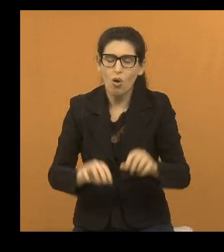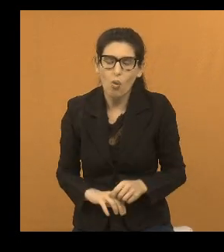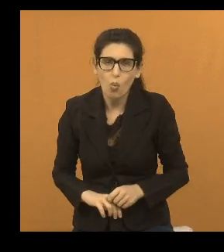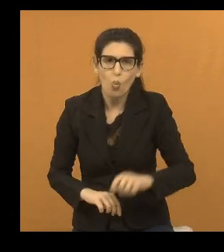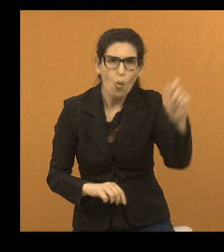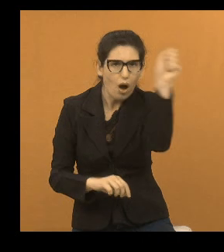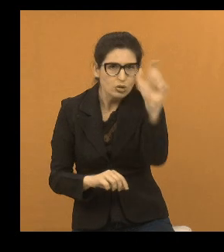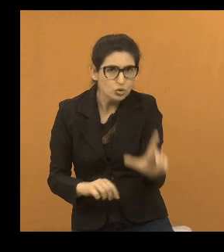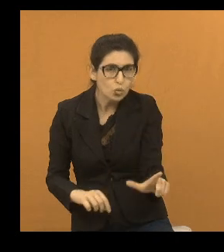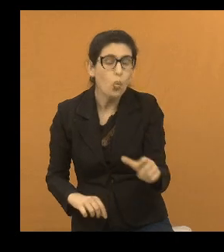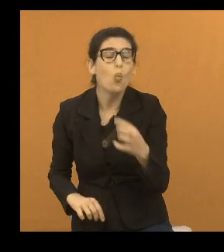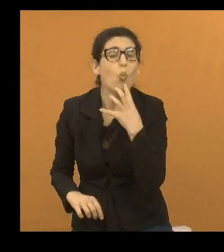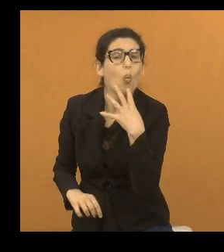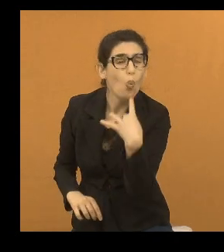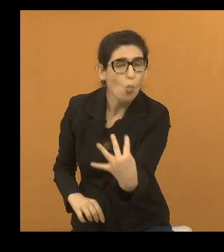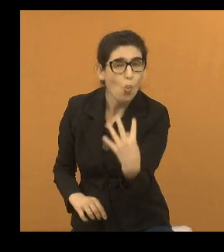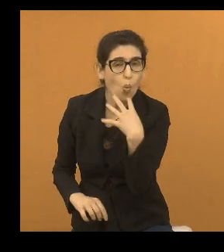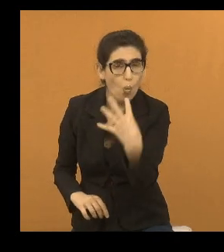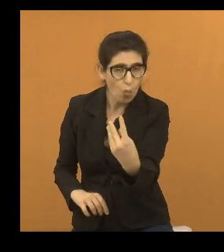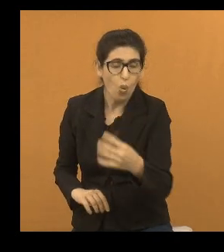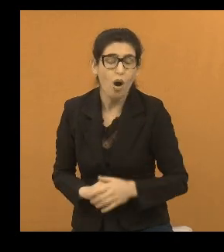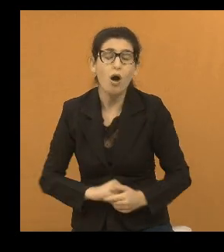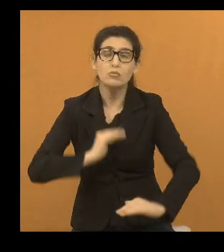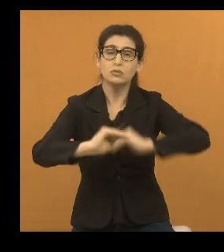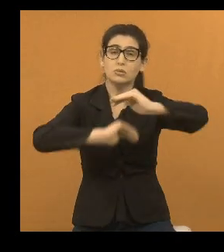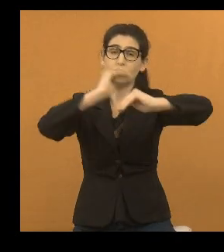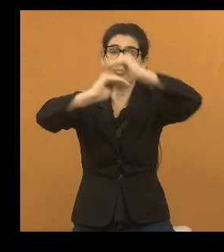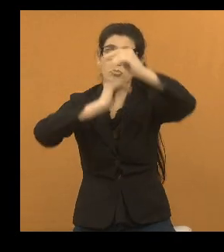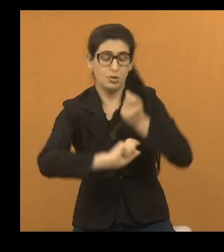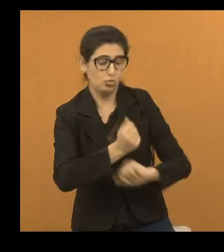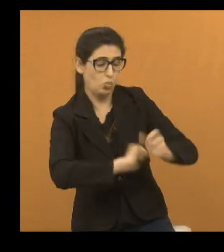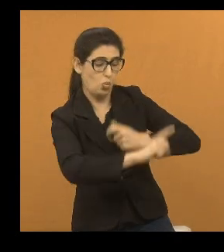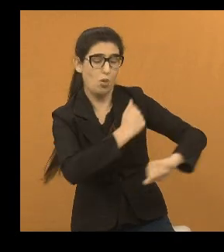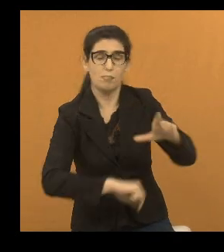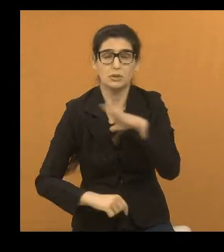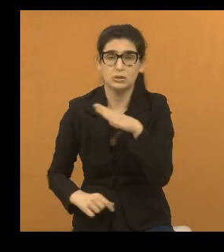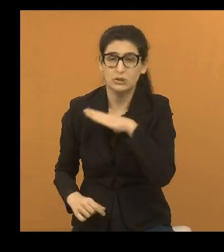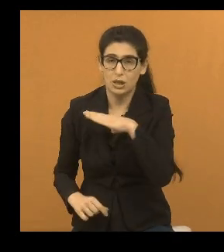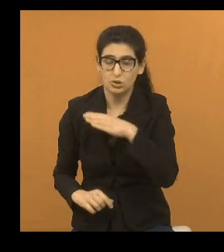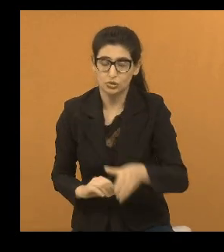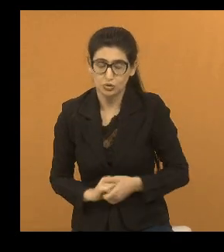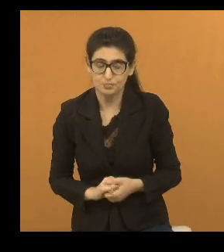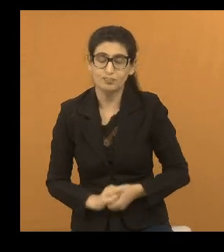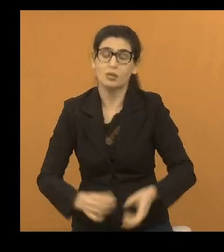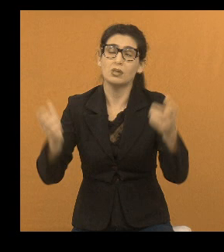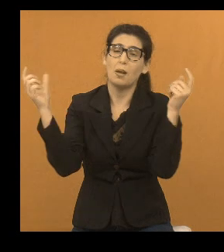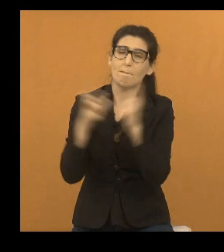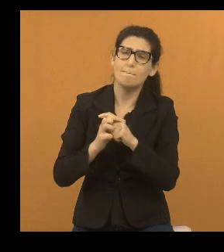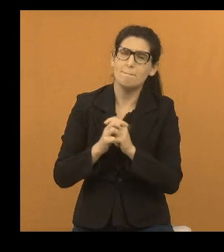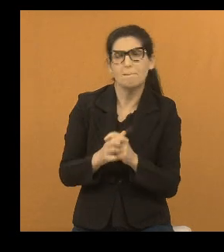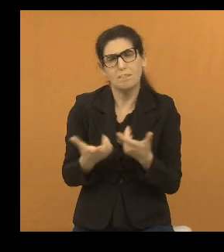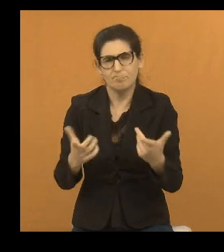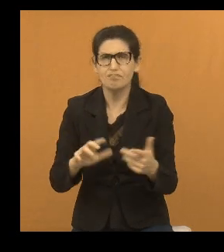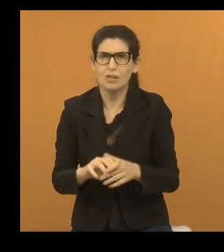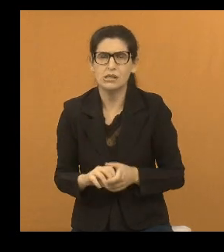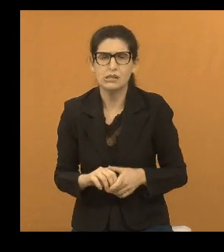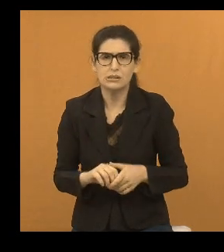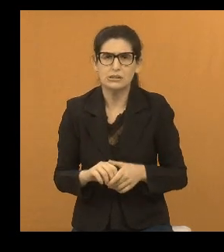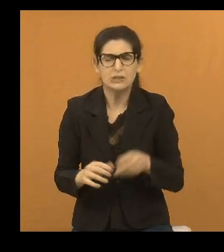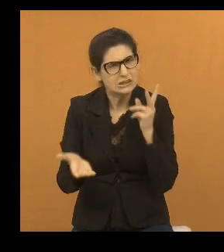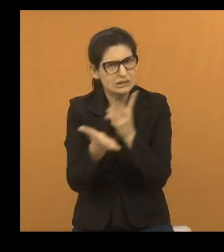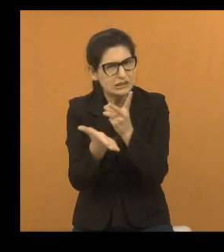do azul que define os corredores de desenvolvimento econômico no município. Na maioria das vezes, eles